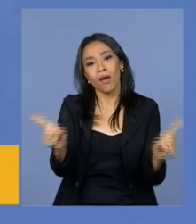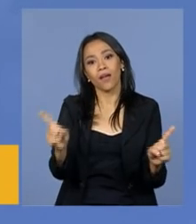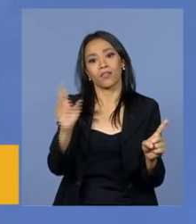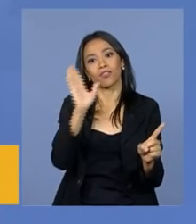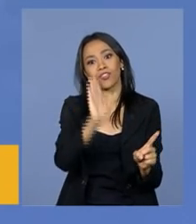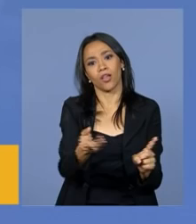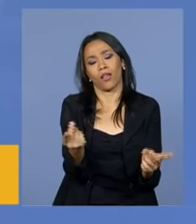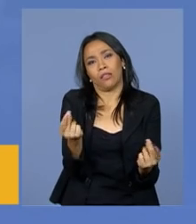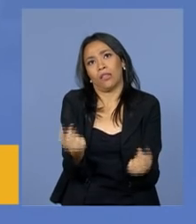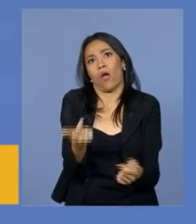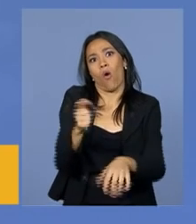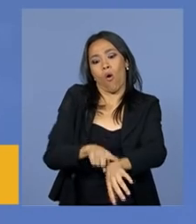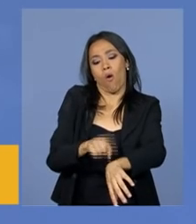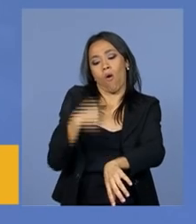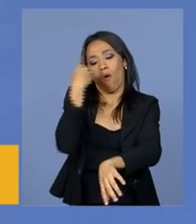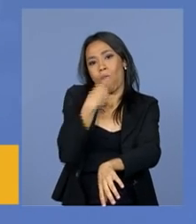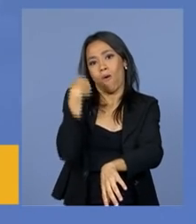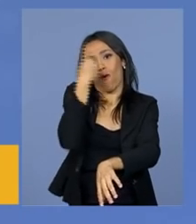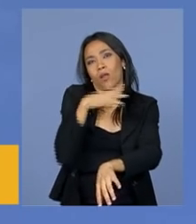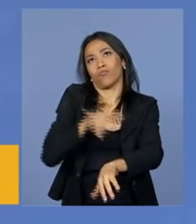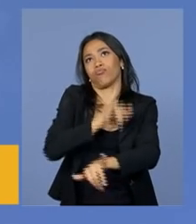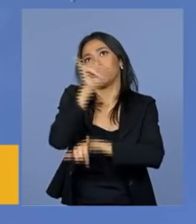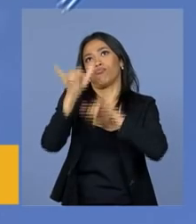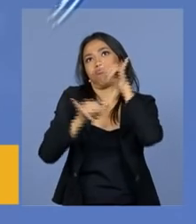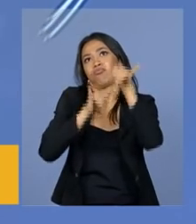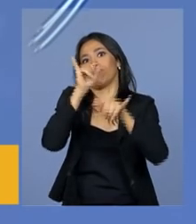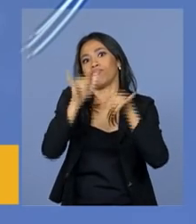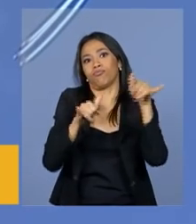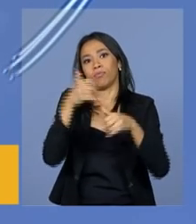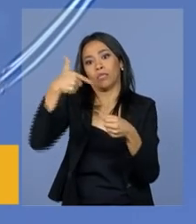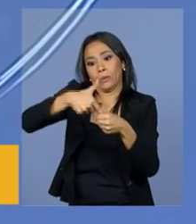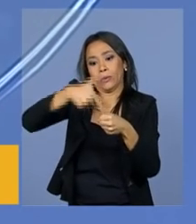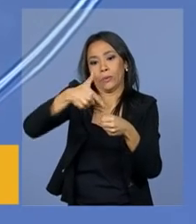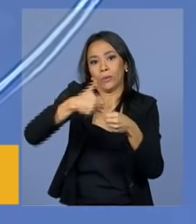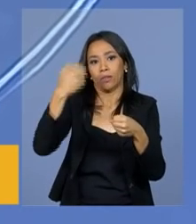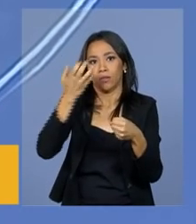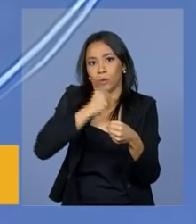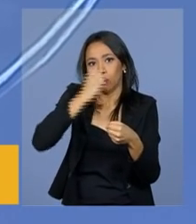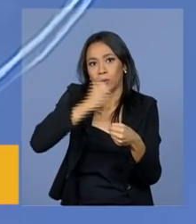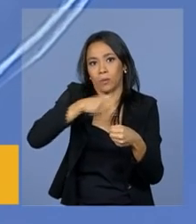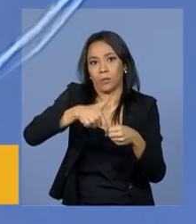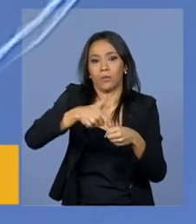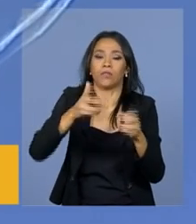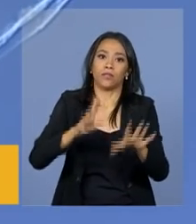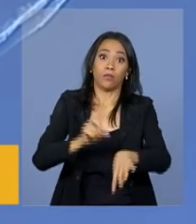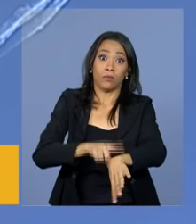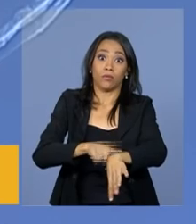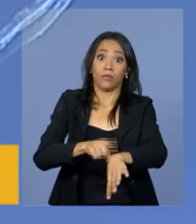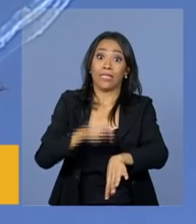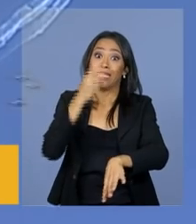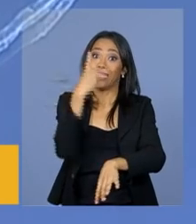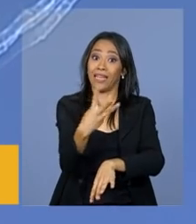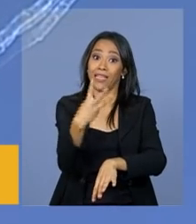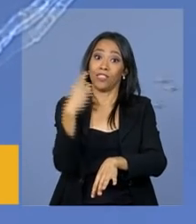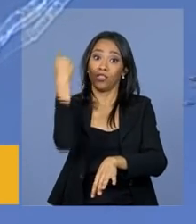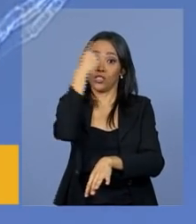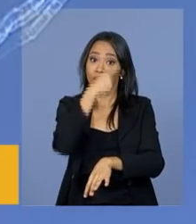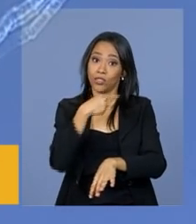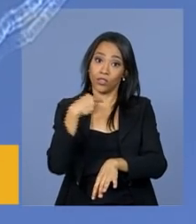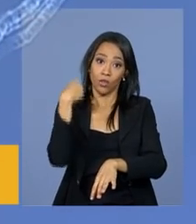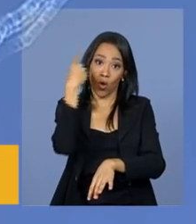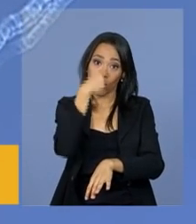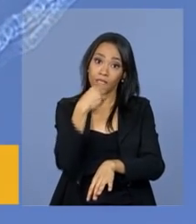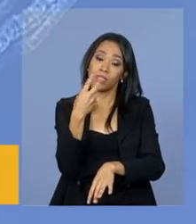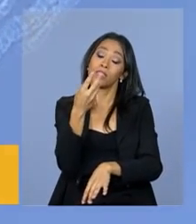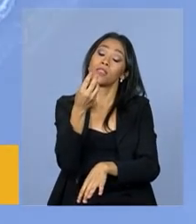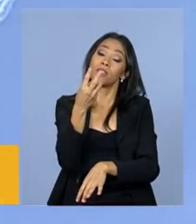voando já há bastante tempo e o consumo já vai depreciando, eles têm capacidade de permanecer 3 horas e 20 voando. Hoje não deu